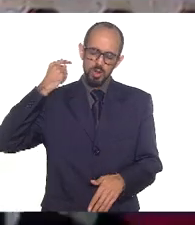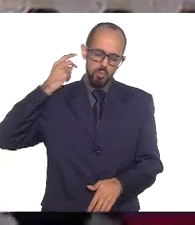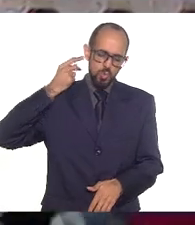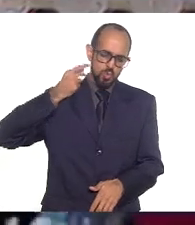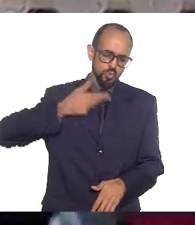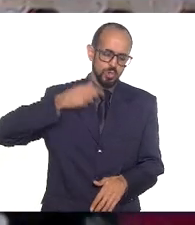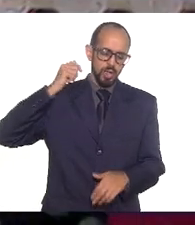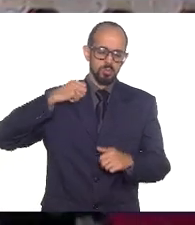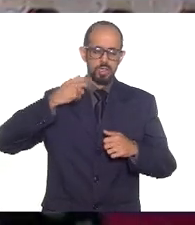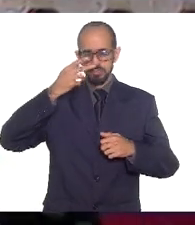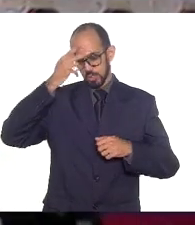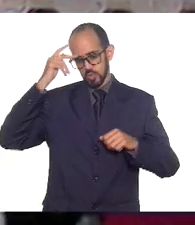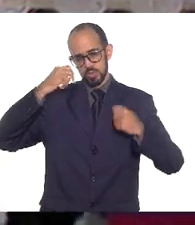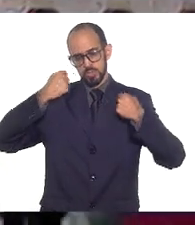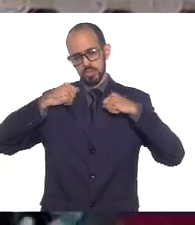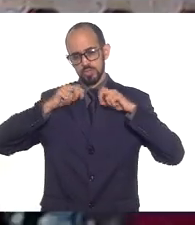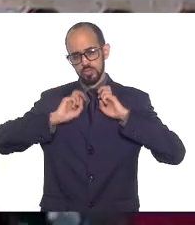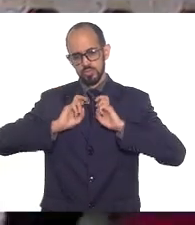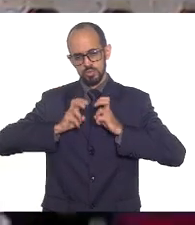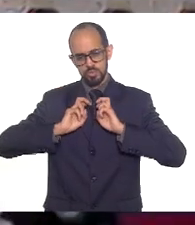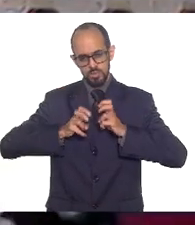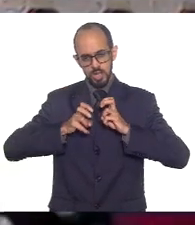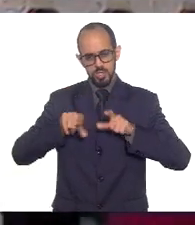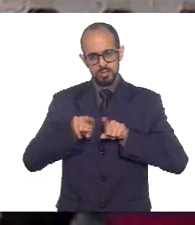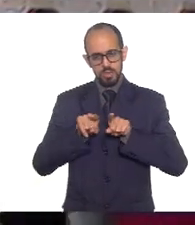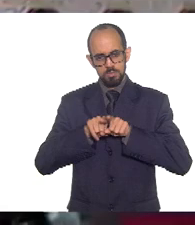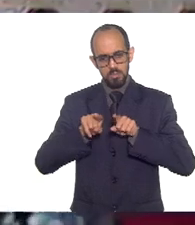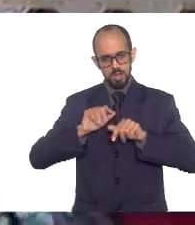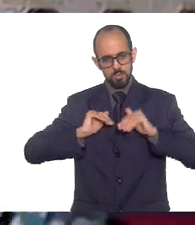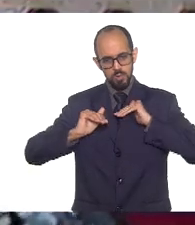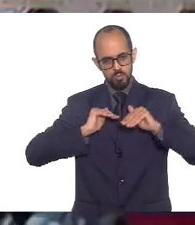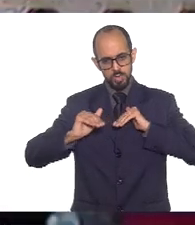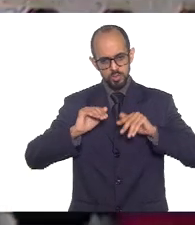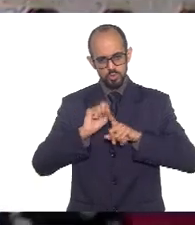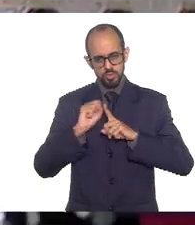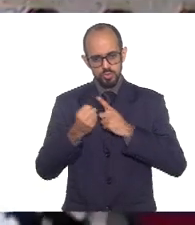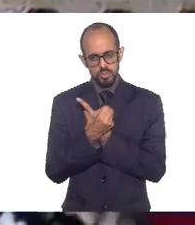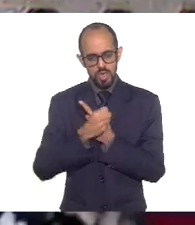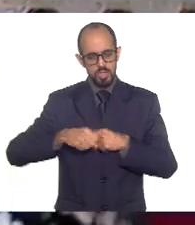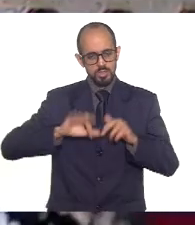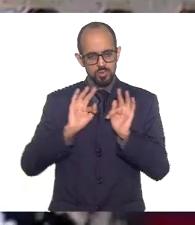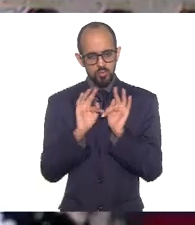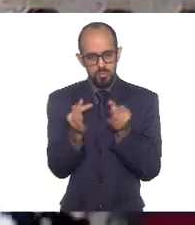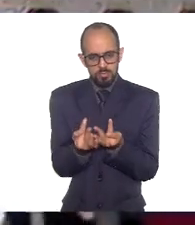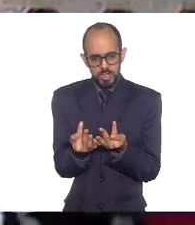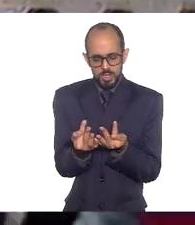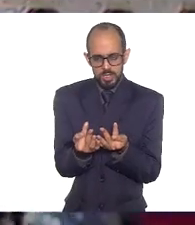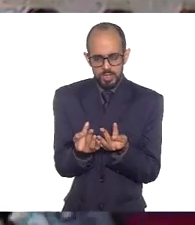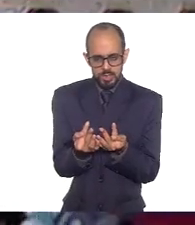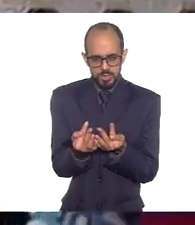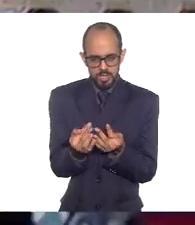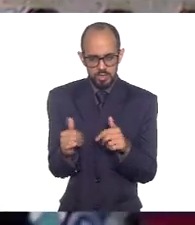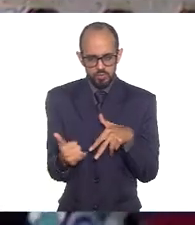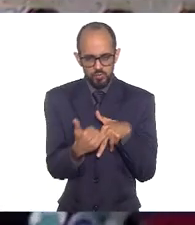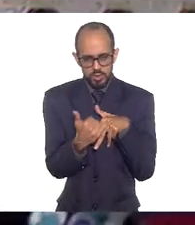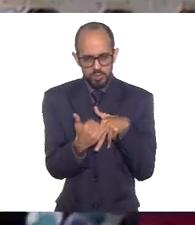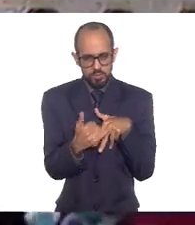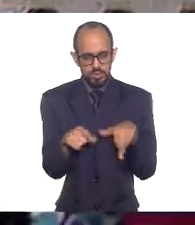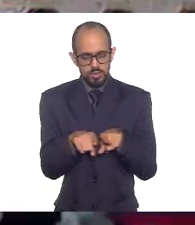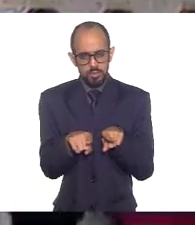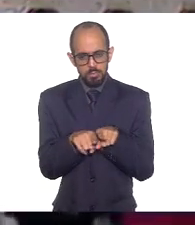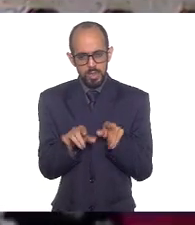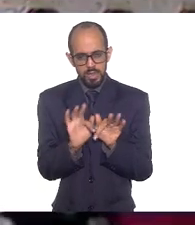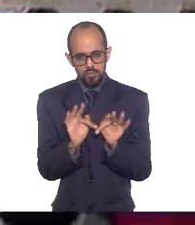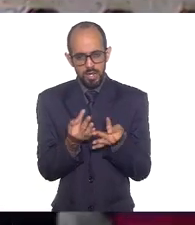depende dos e da SuperVia dos movimentos sociais dos familiares das vítimas e das da